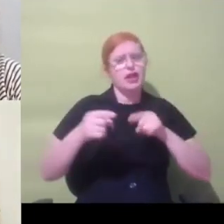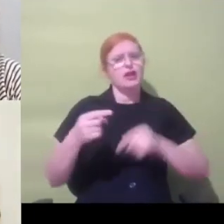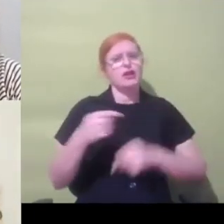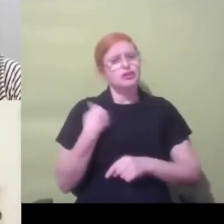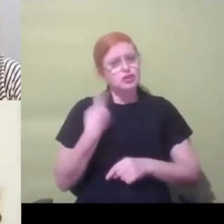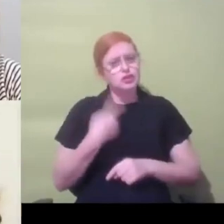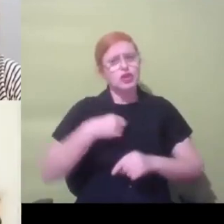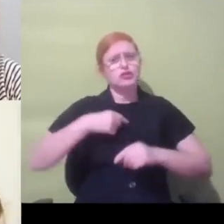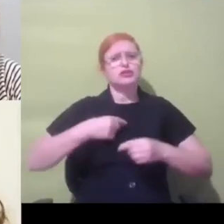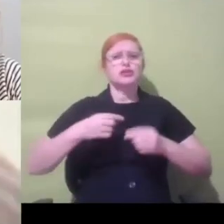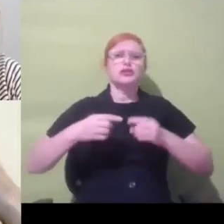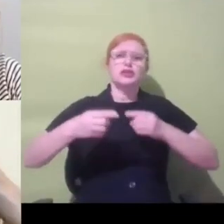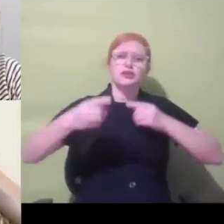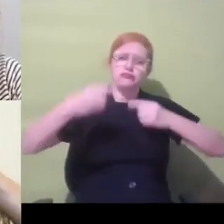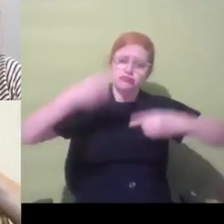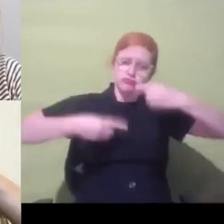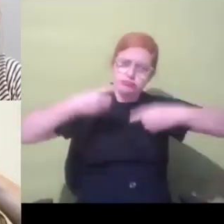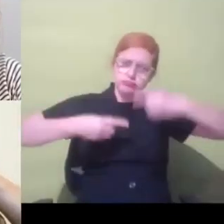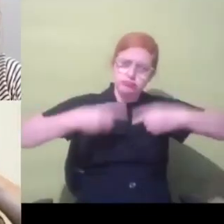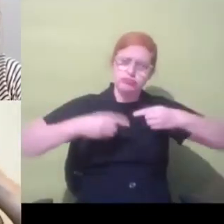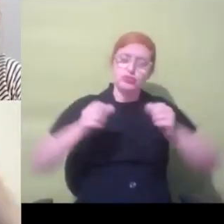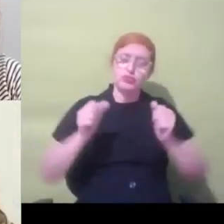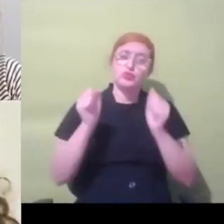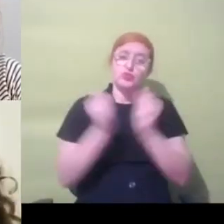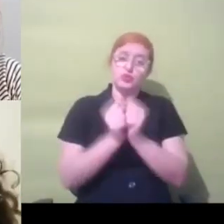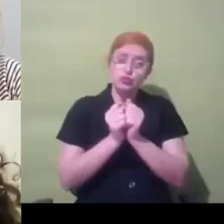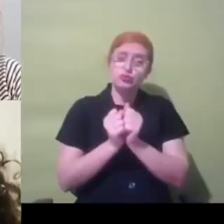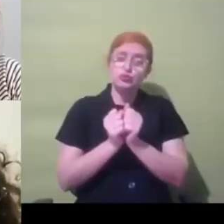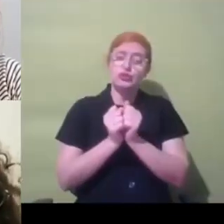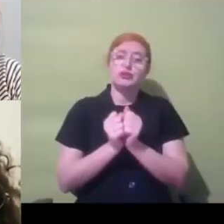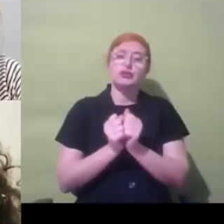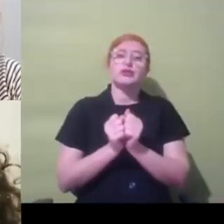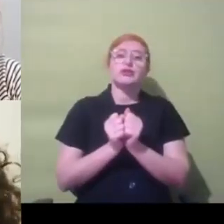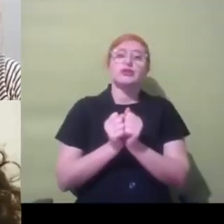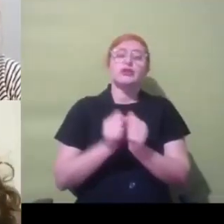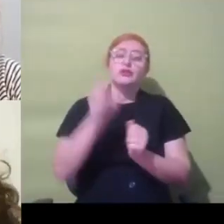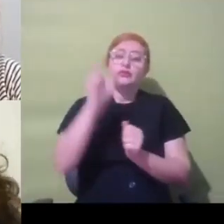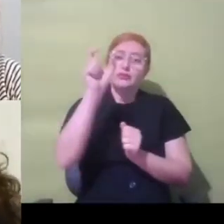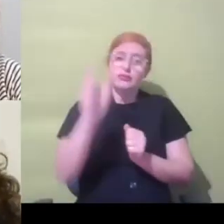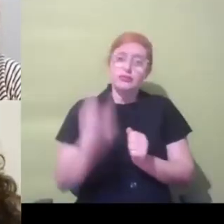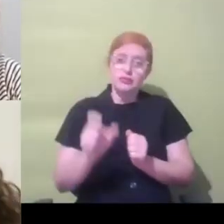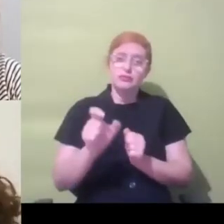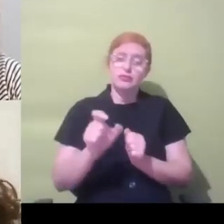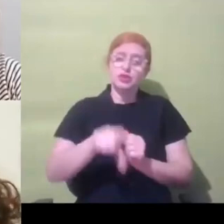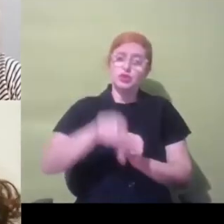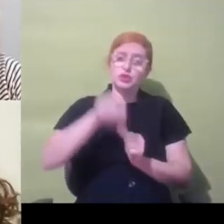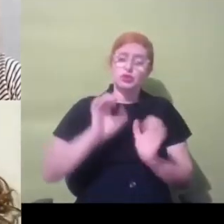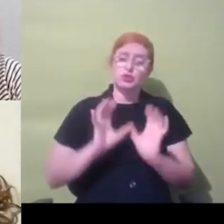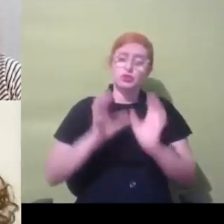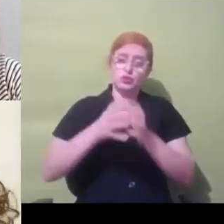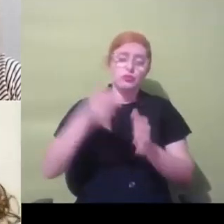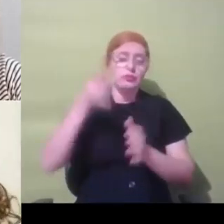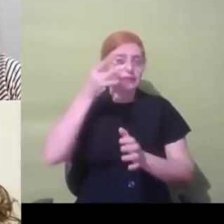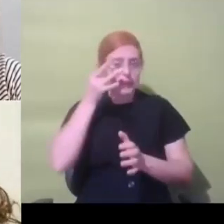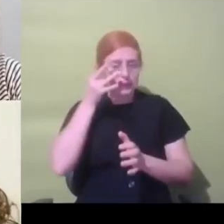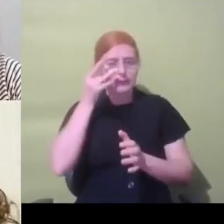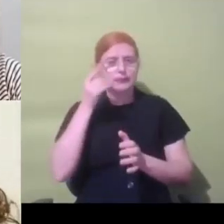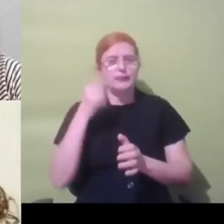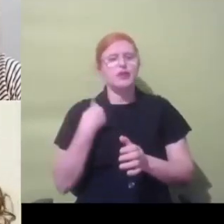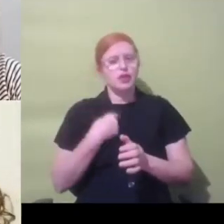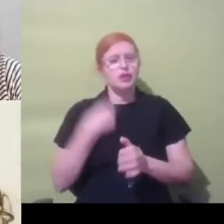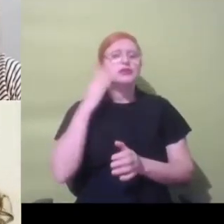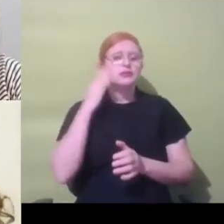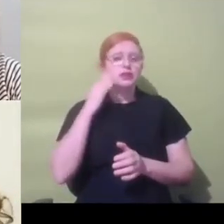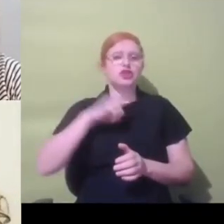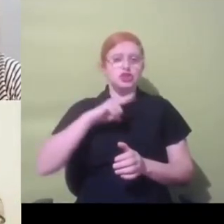juntas com as educadoras presenciais, né? E aí esse formato Bom, a gente já sabia que muitas mulheres tinham